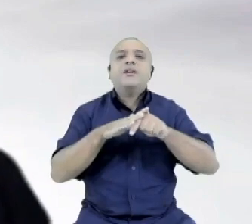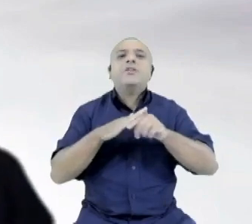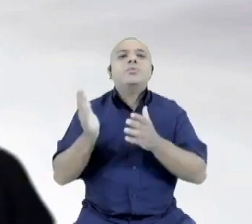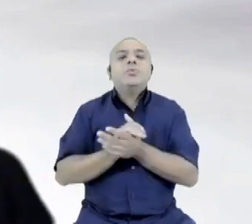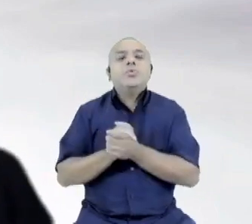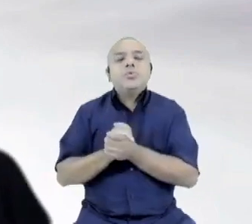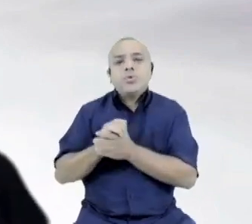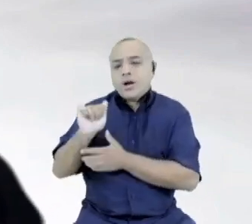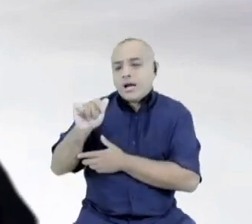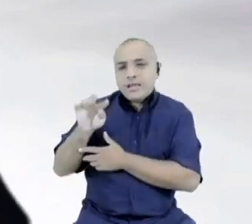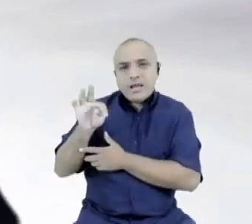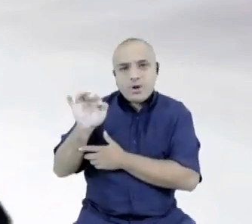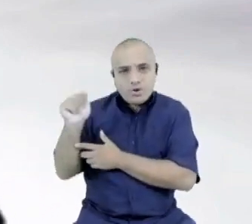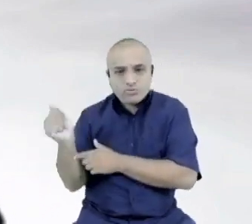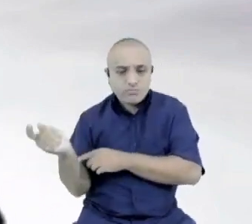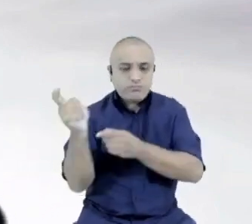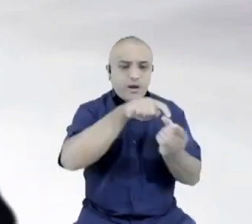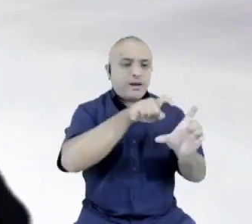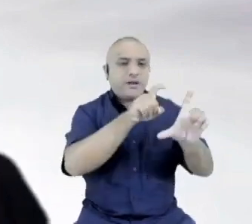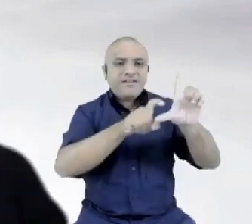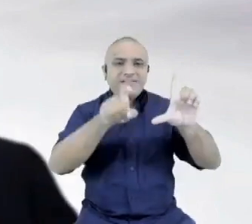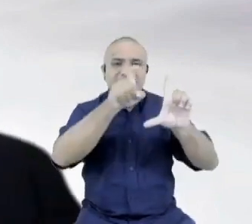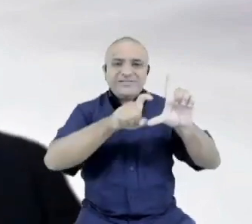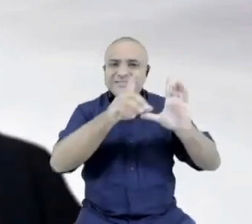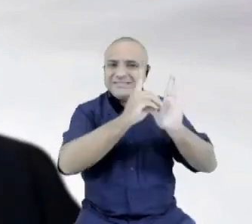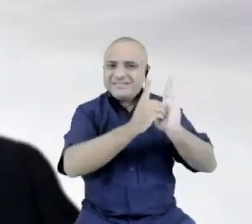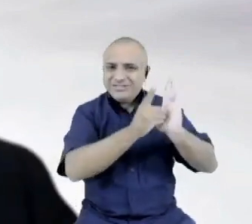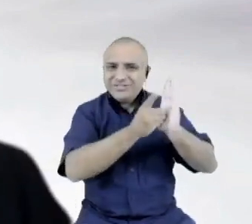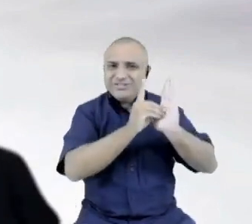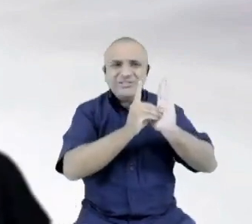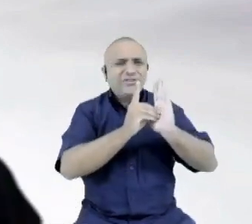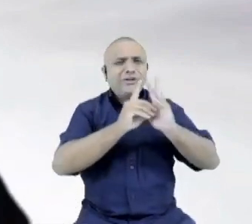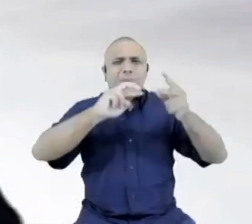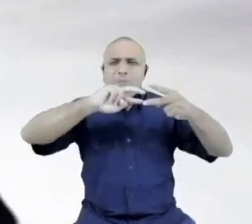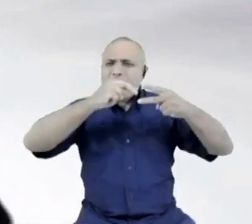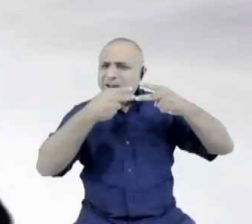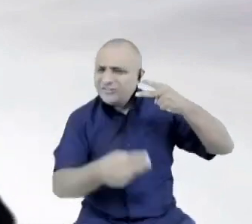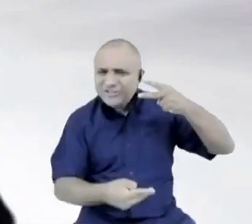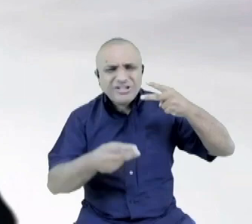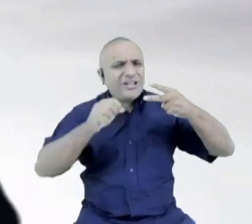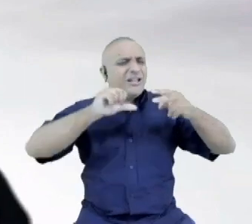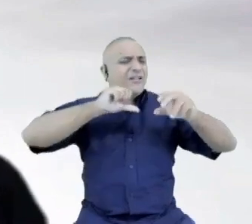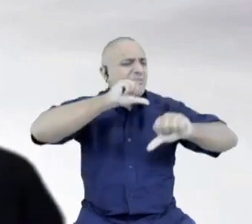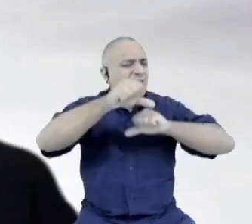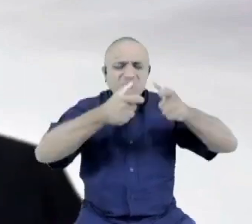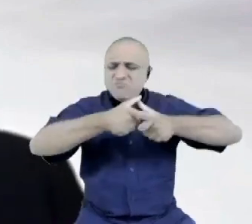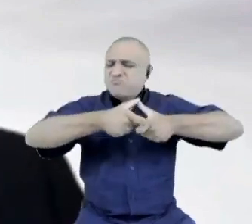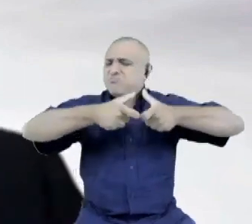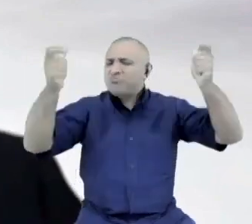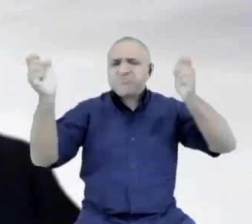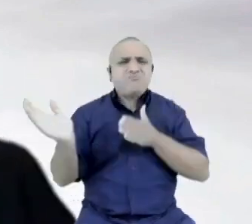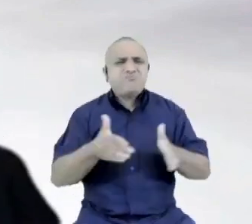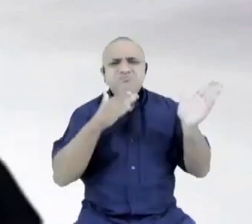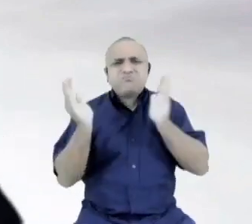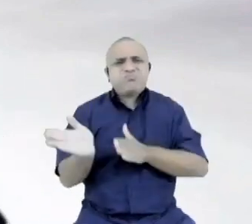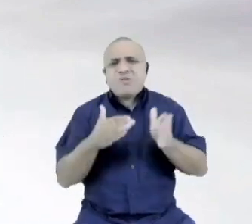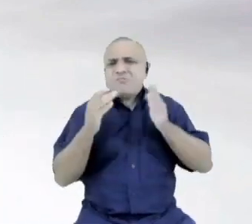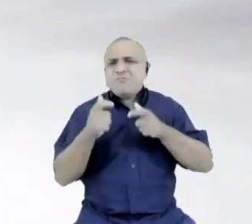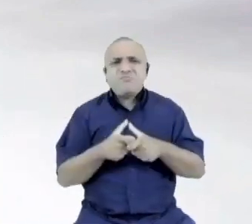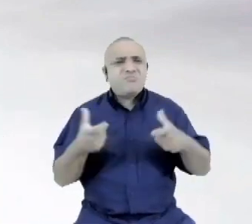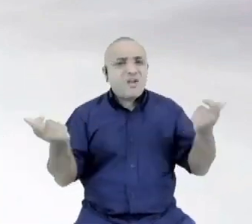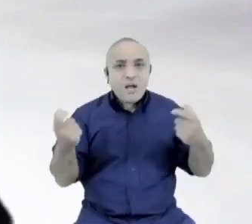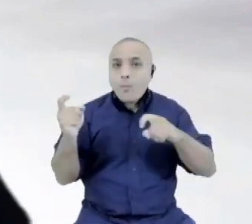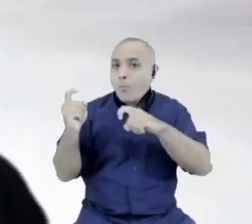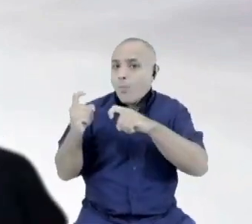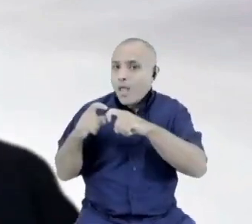digital, já foi uma mudança grande de paradigma, uma mudança grande de produtividade, de padrão de produtividade. Os médicos tiveram